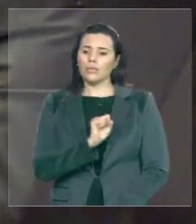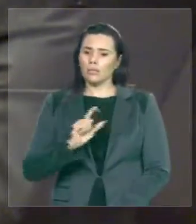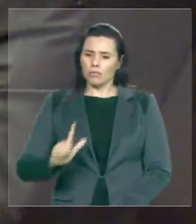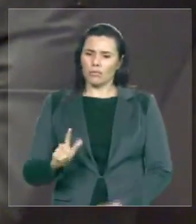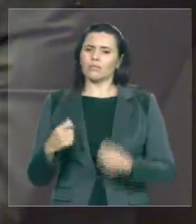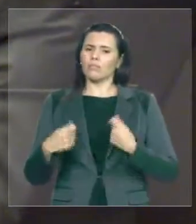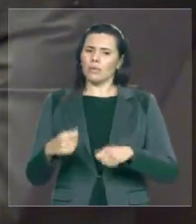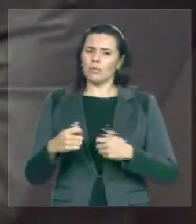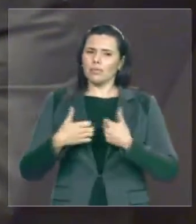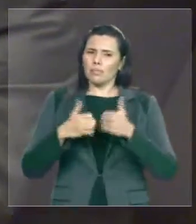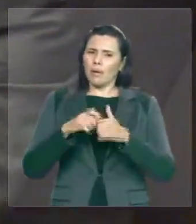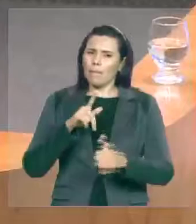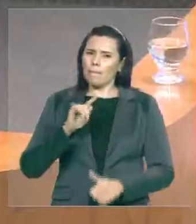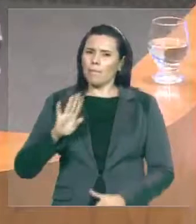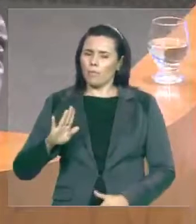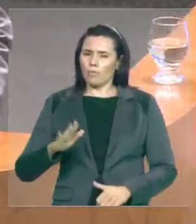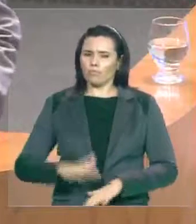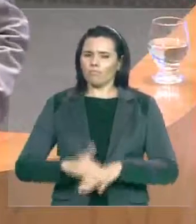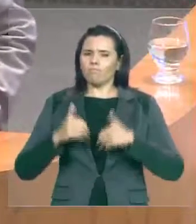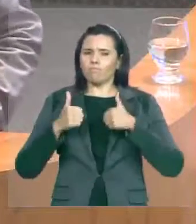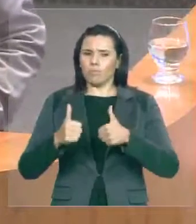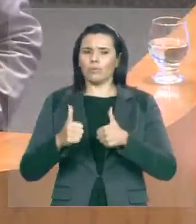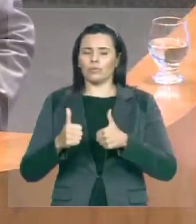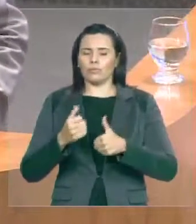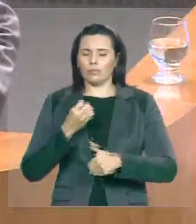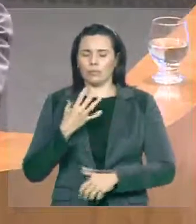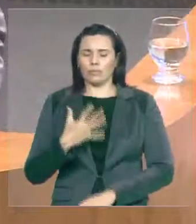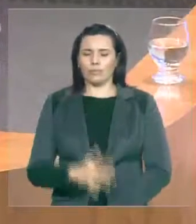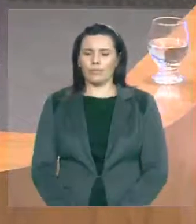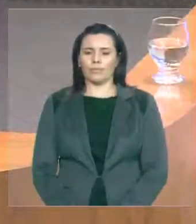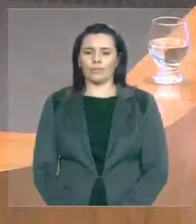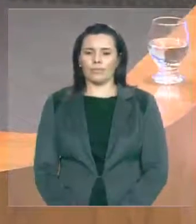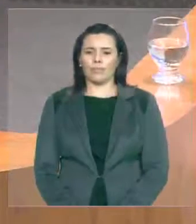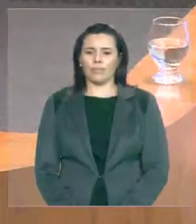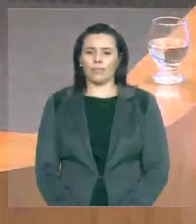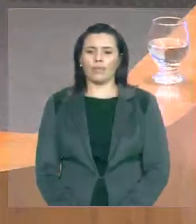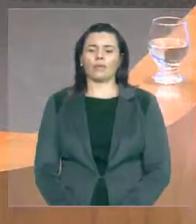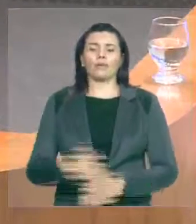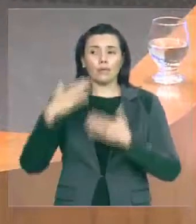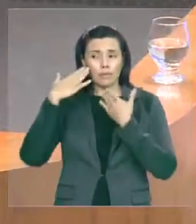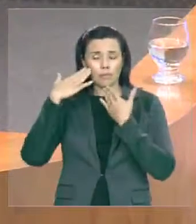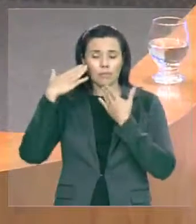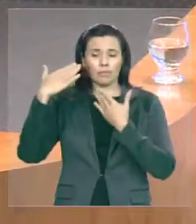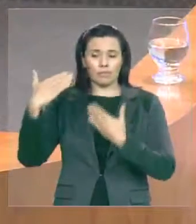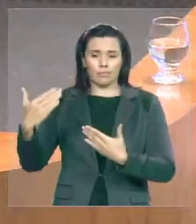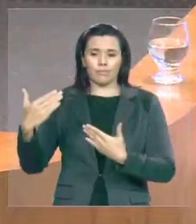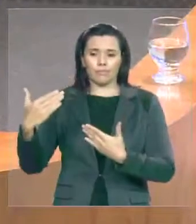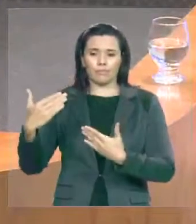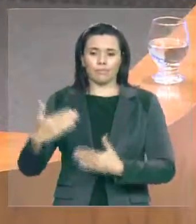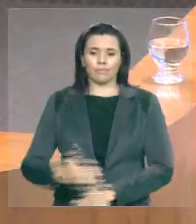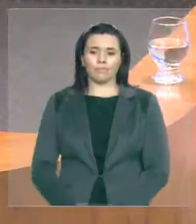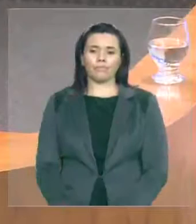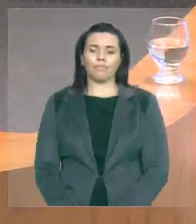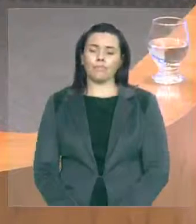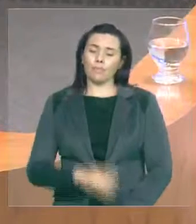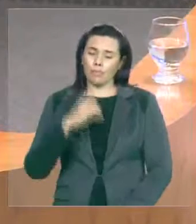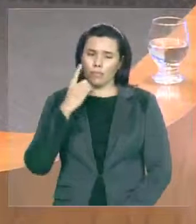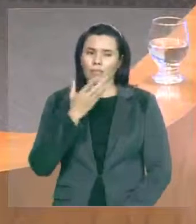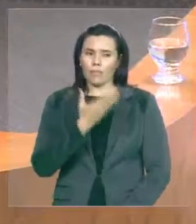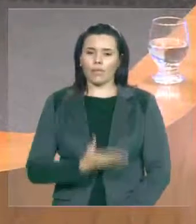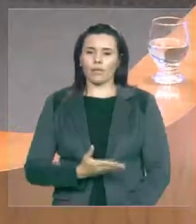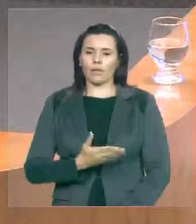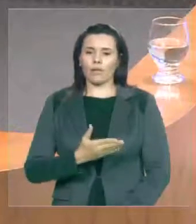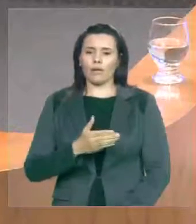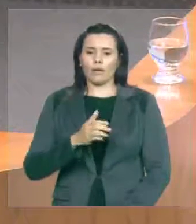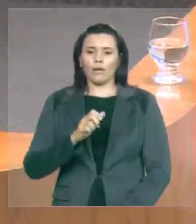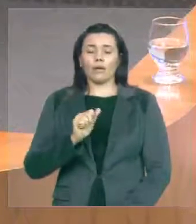qualidade. Obrigado, senhor. Deputado Edivaldo. Muito obrigado, nobre deputado Antônio Pereira. Concedo já